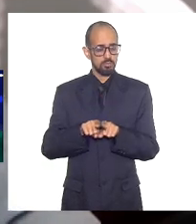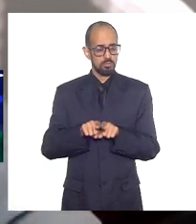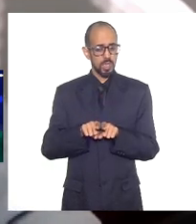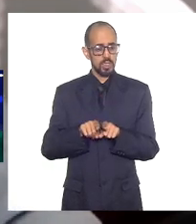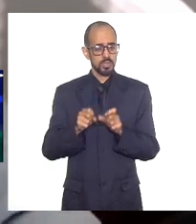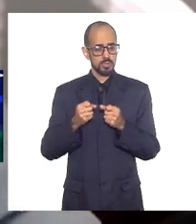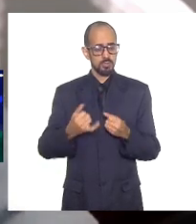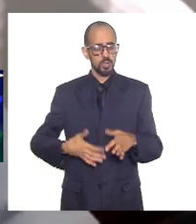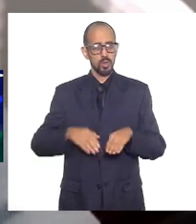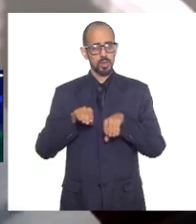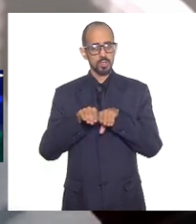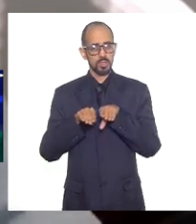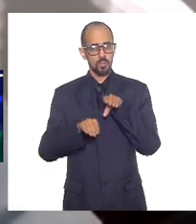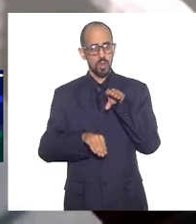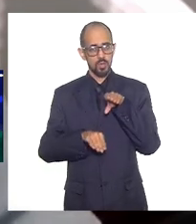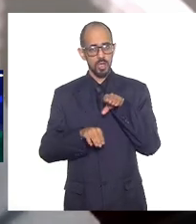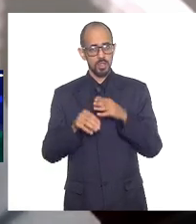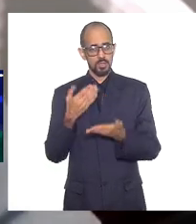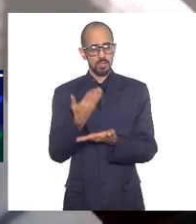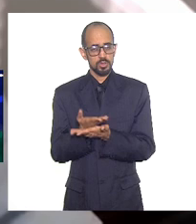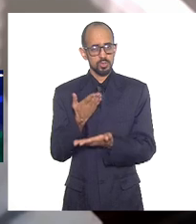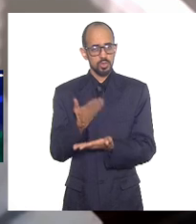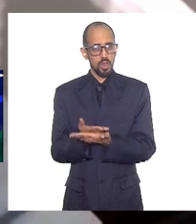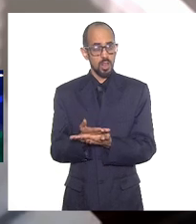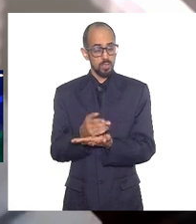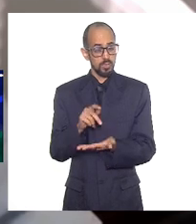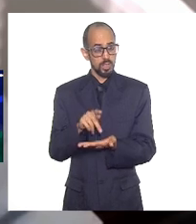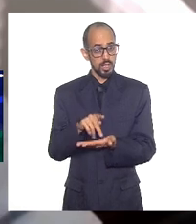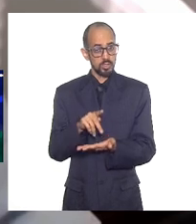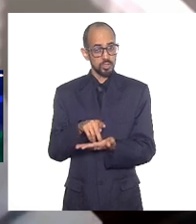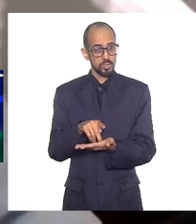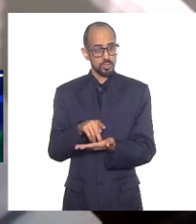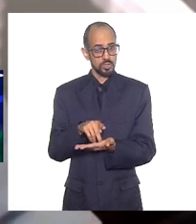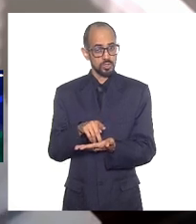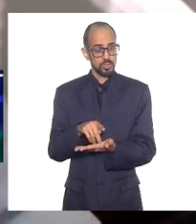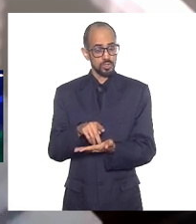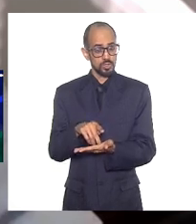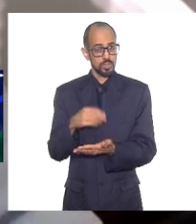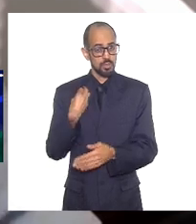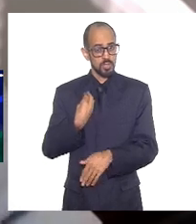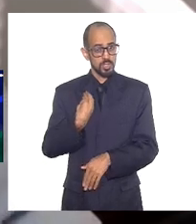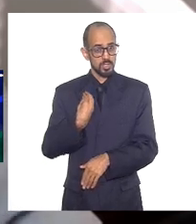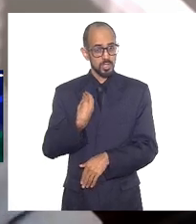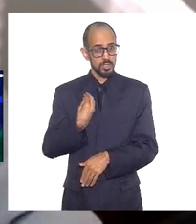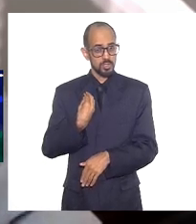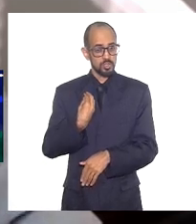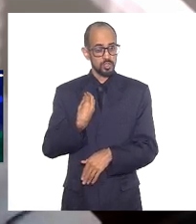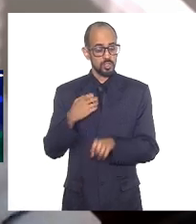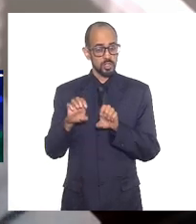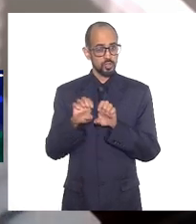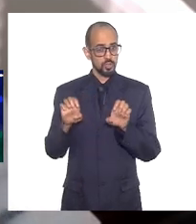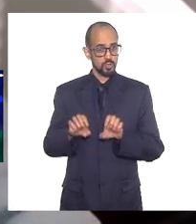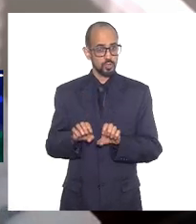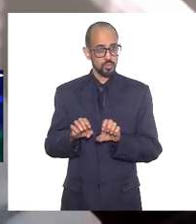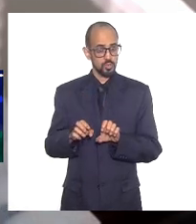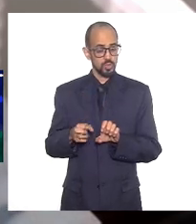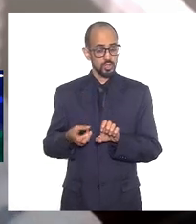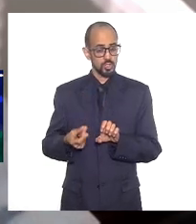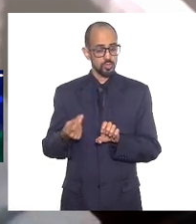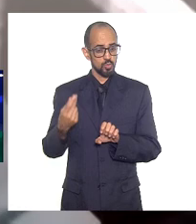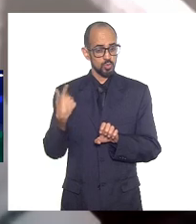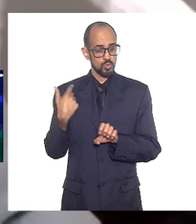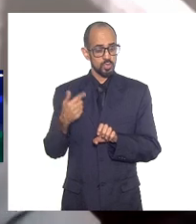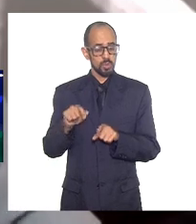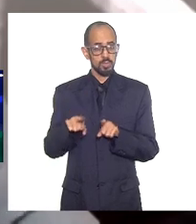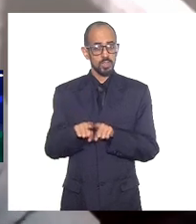desigualdades escolares. É verdade. As desigualdades escolares estão presentes desde a estruturação do aparelho escolar brasileiro,